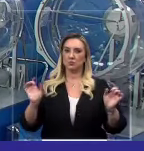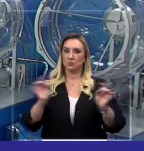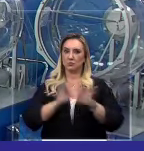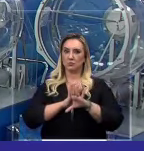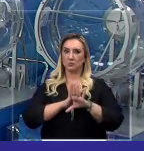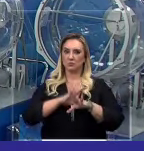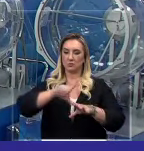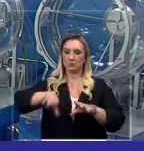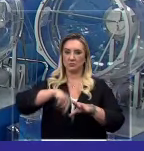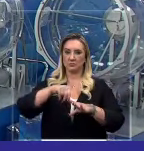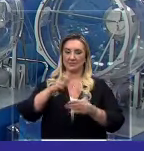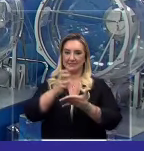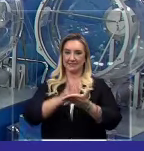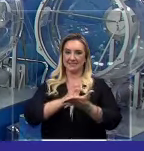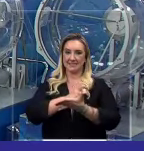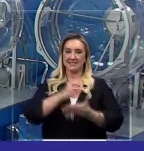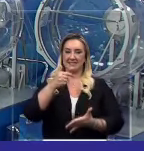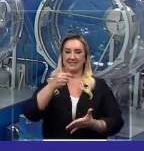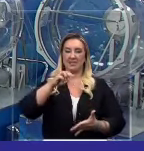5.260, com o valor de